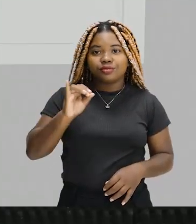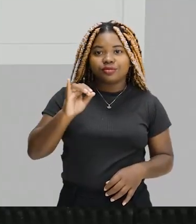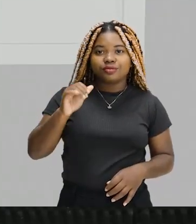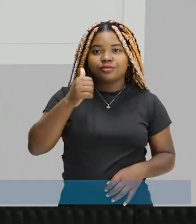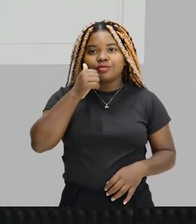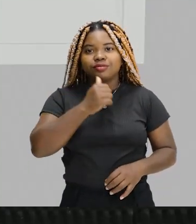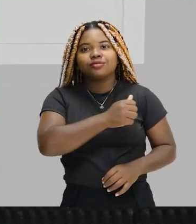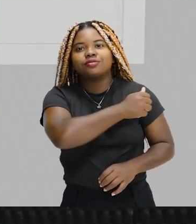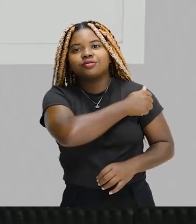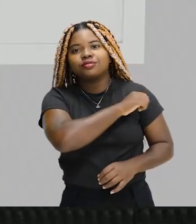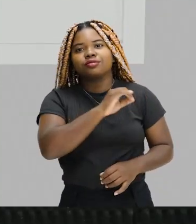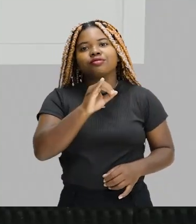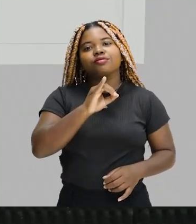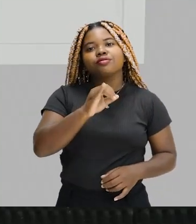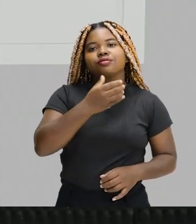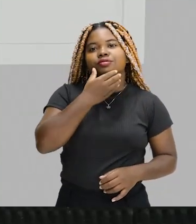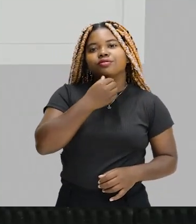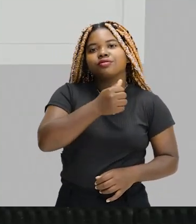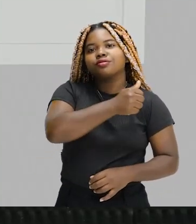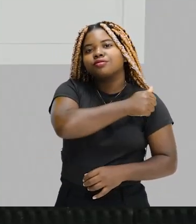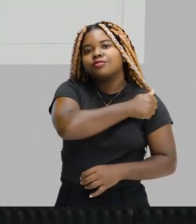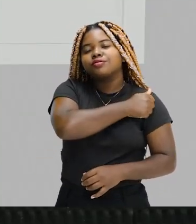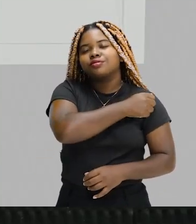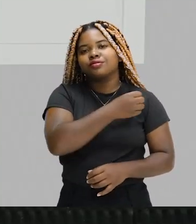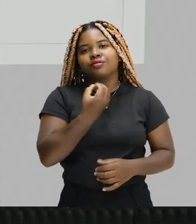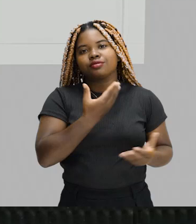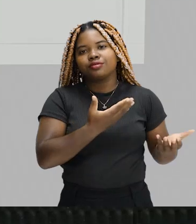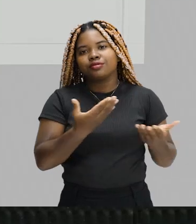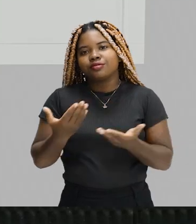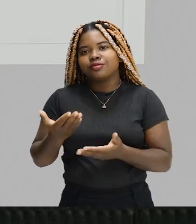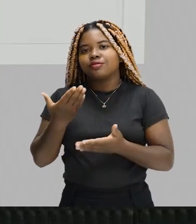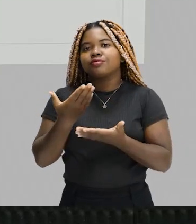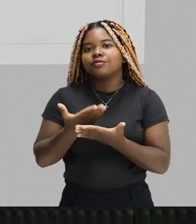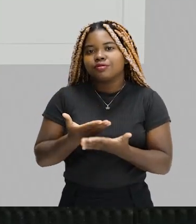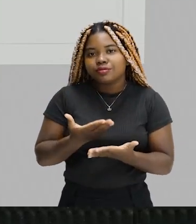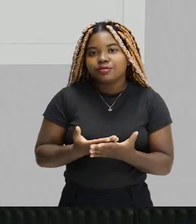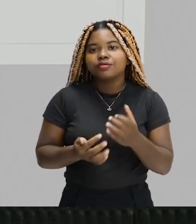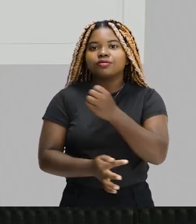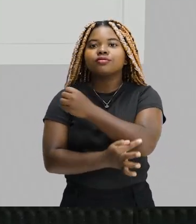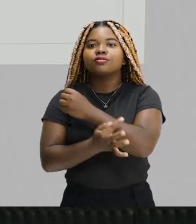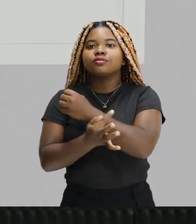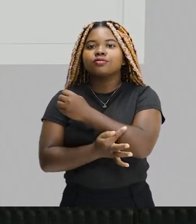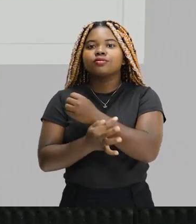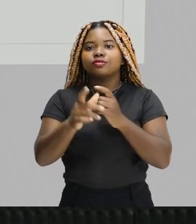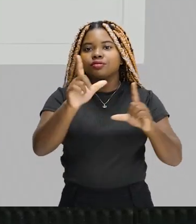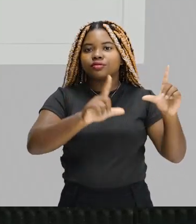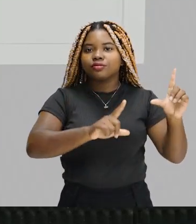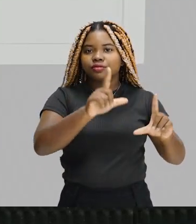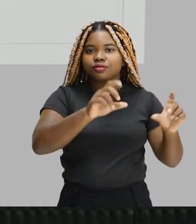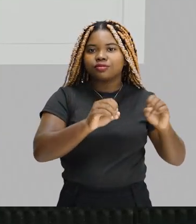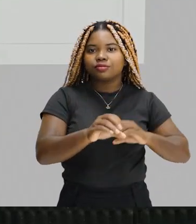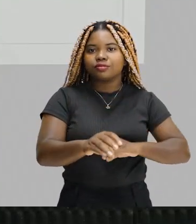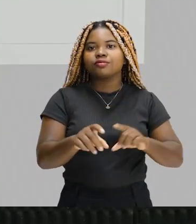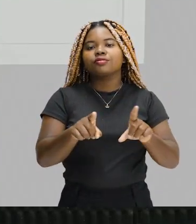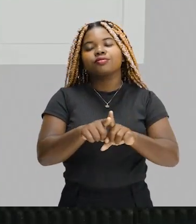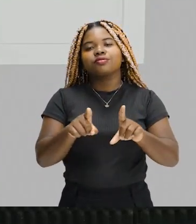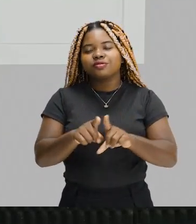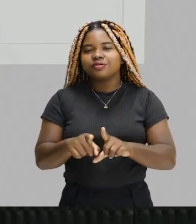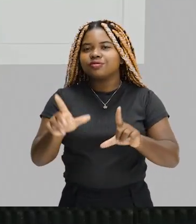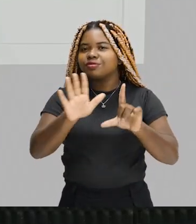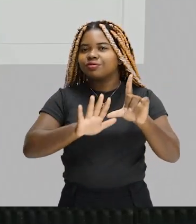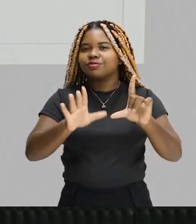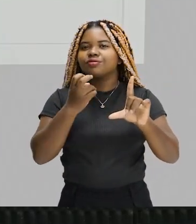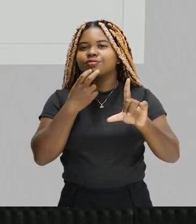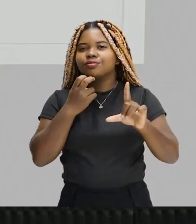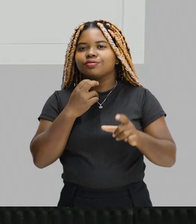Olá, aluna. Olá, aluno. Seja bem-vindo a mais uma aula de física aqui pela TV Educação e também pela plataforma Gonçalves Dias. Bom, a aula